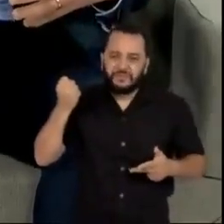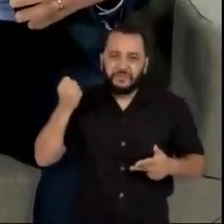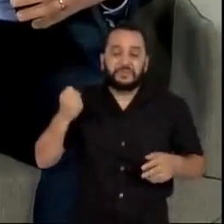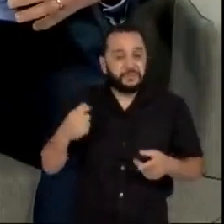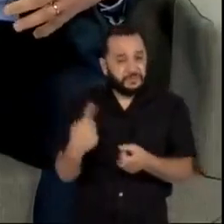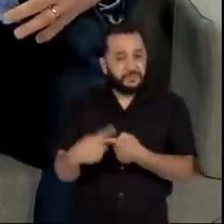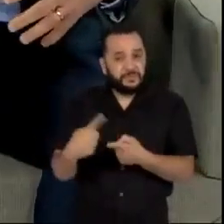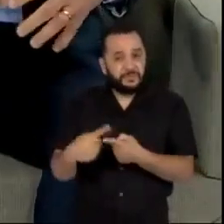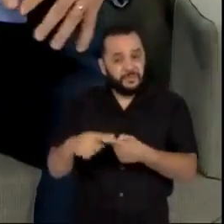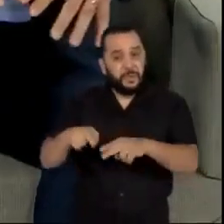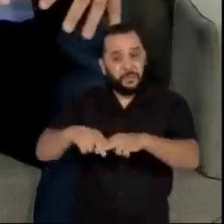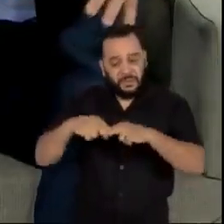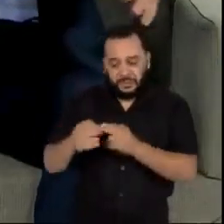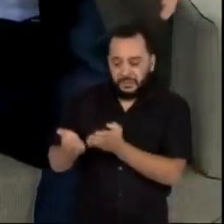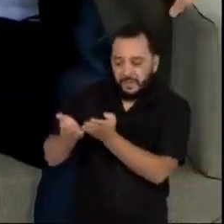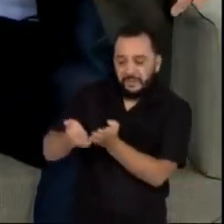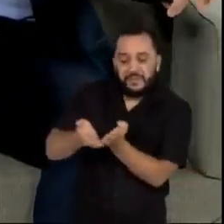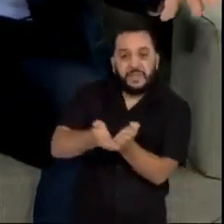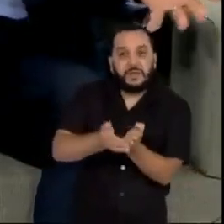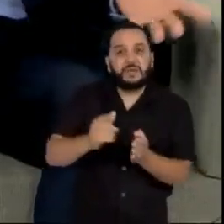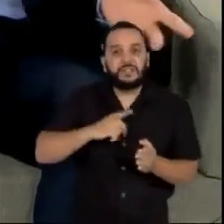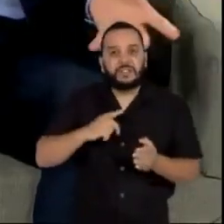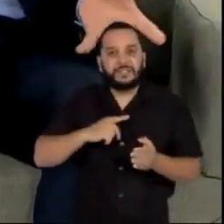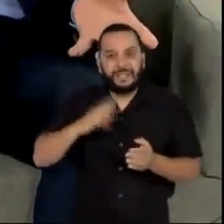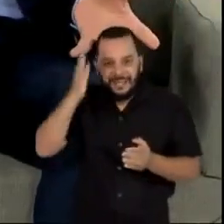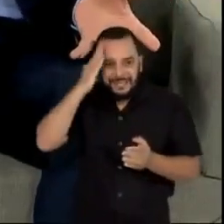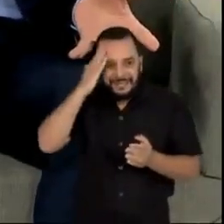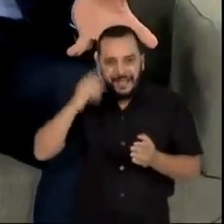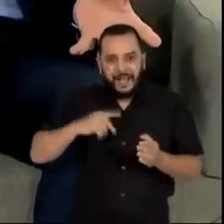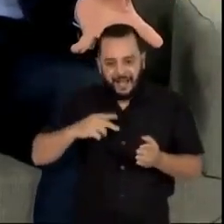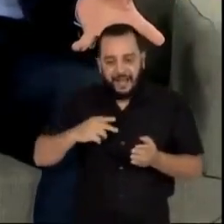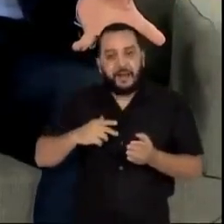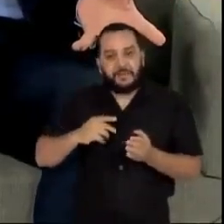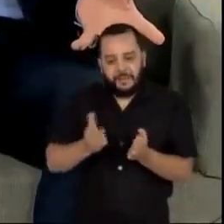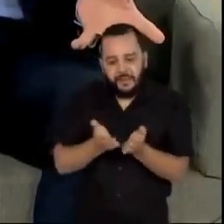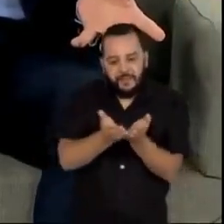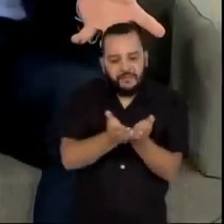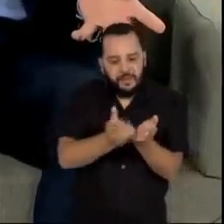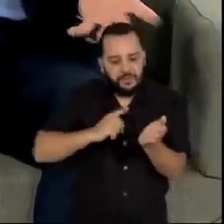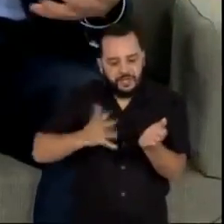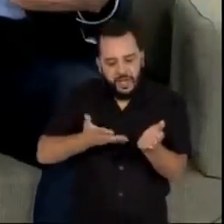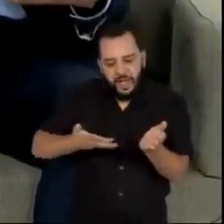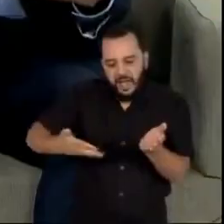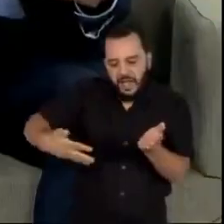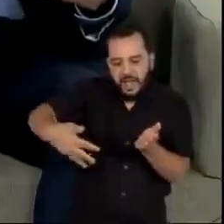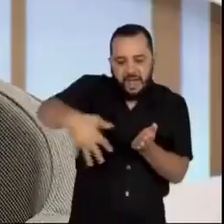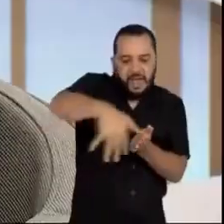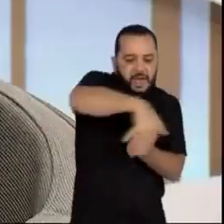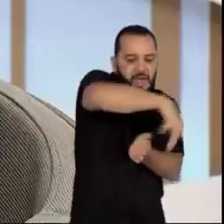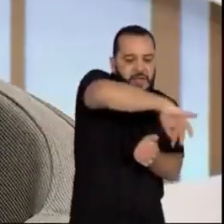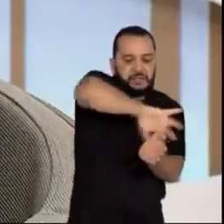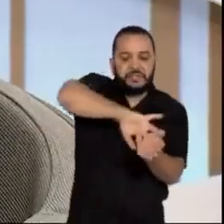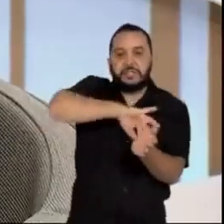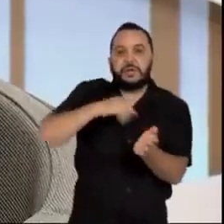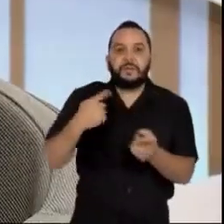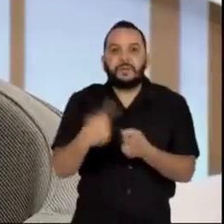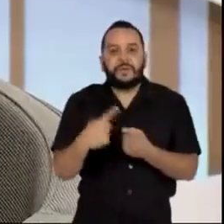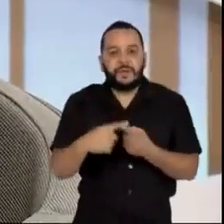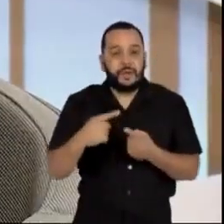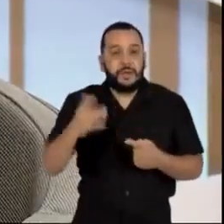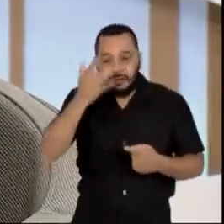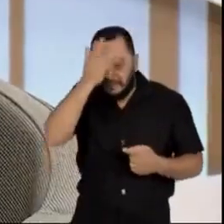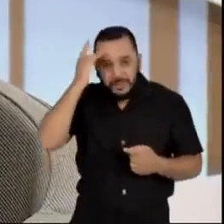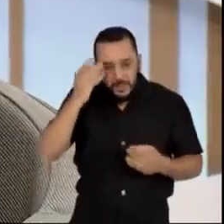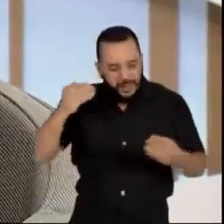navios Negreiros eram equipados com rede ao redor dos do conversa porque as pessoas eram acometidas de um